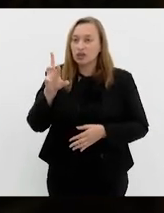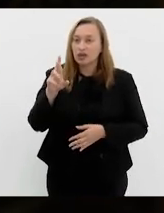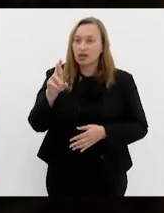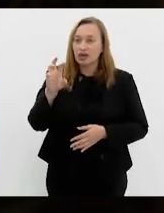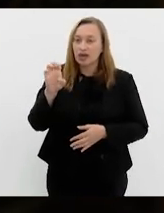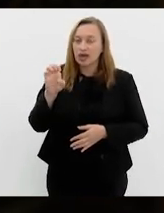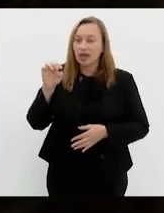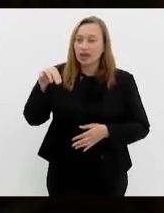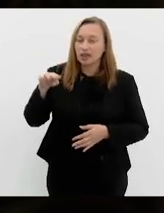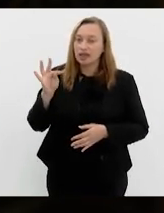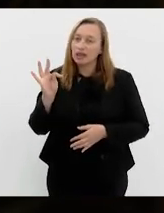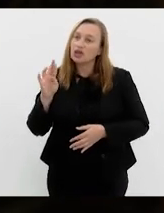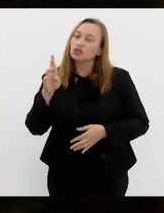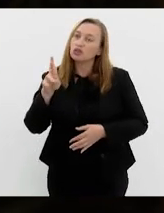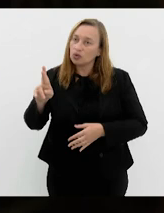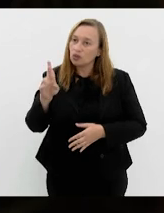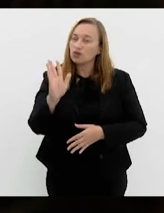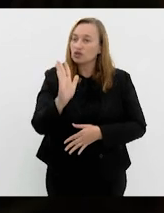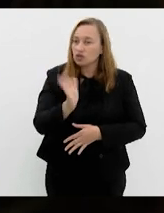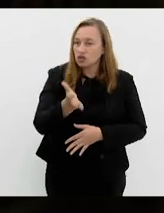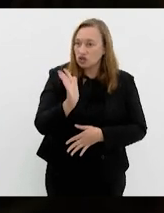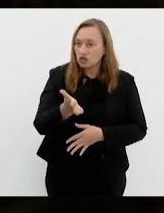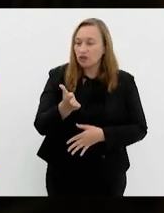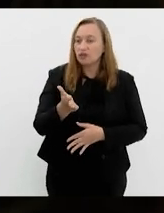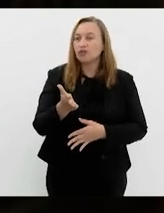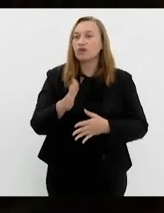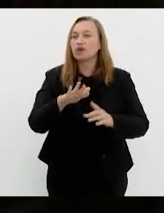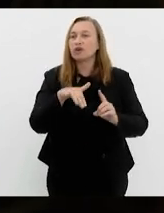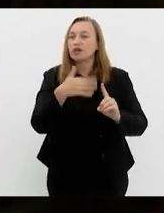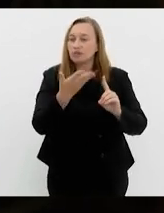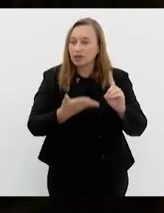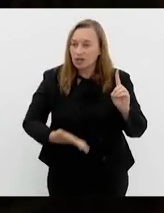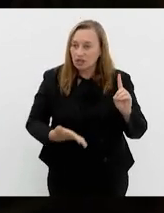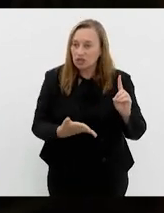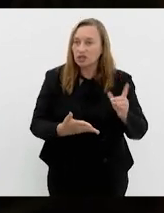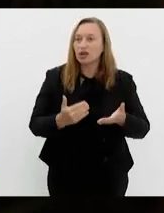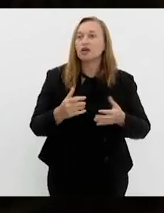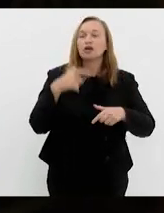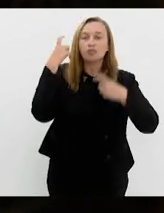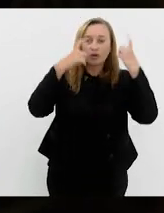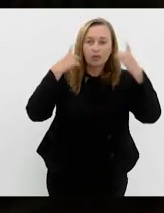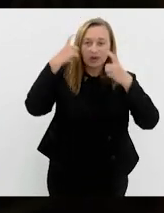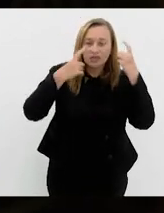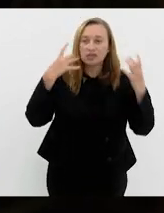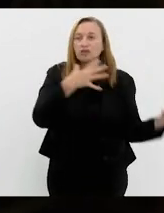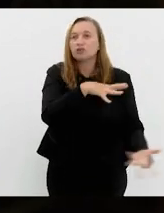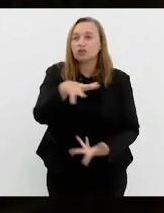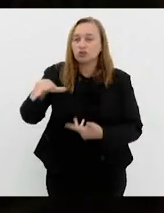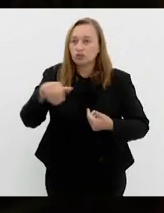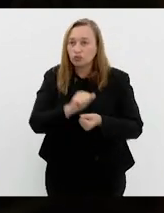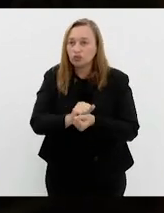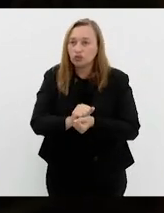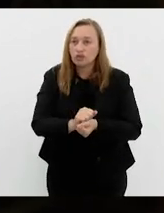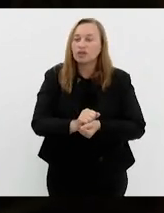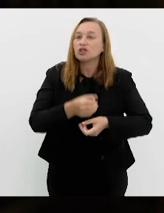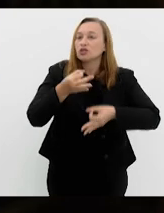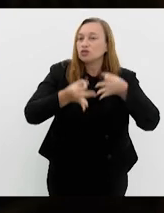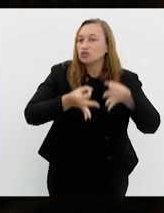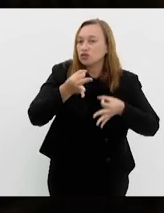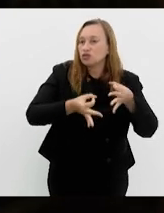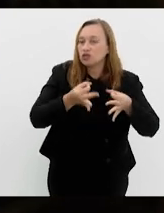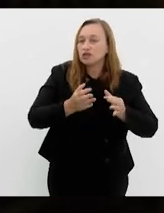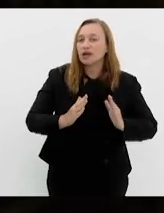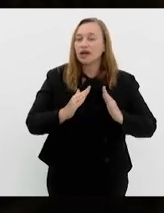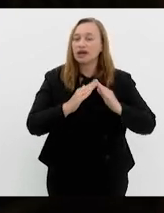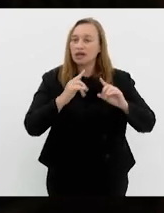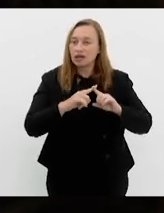que como o Papa Francisco preocupado com as várias situações do mundo também nós possamos fazer just essa necessidade da igreja presente na